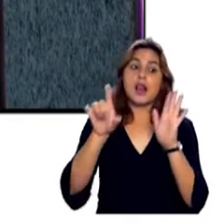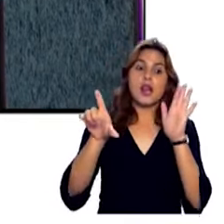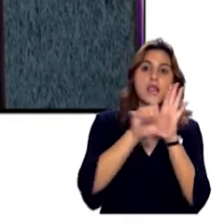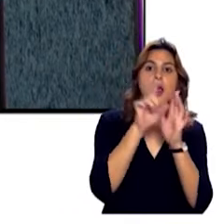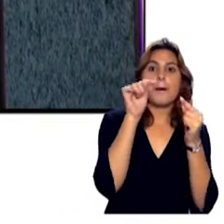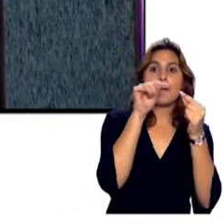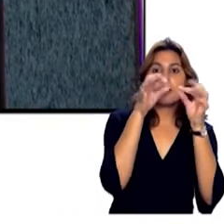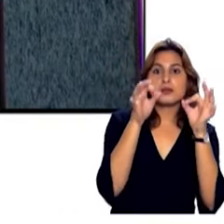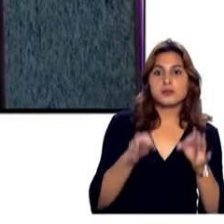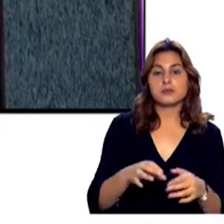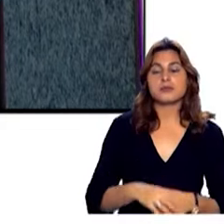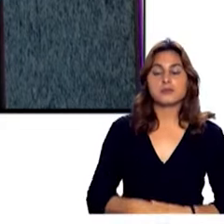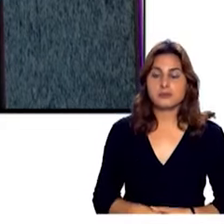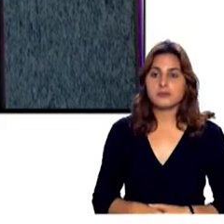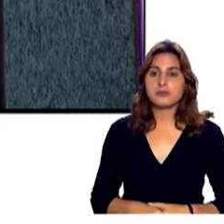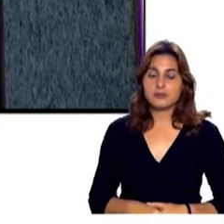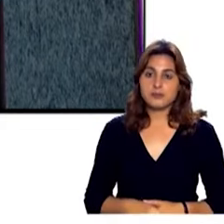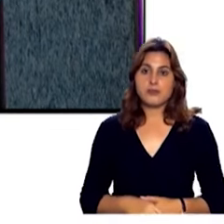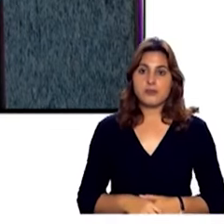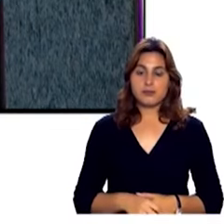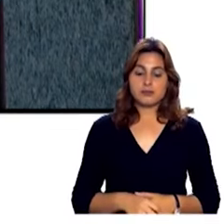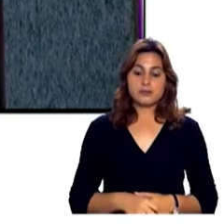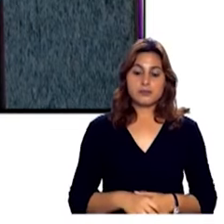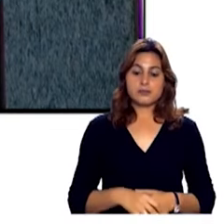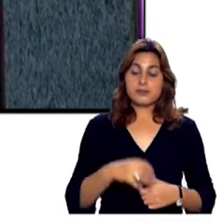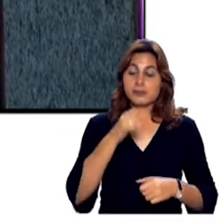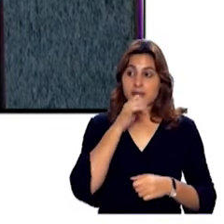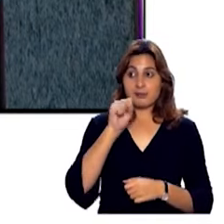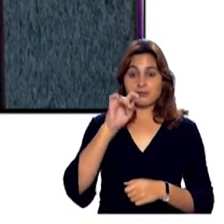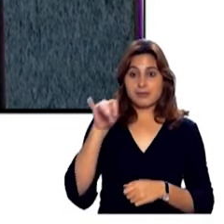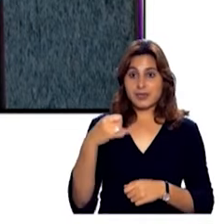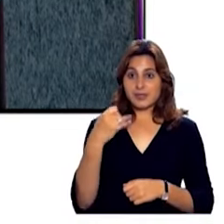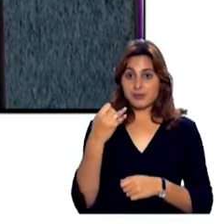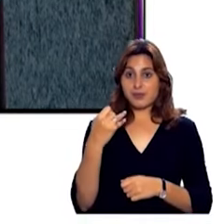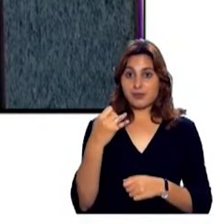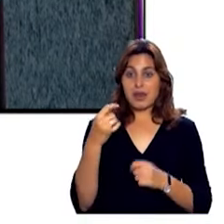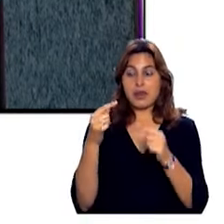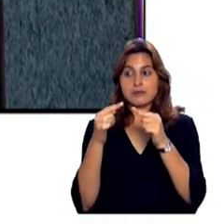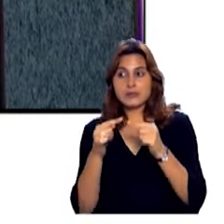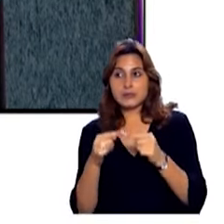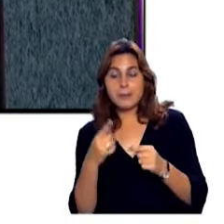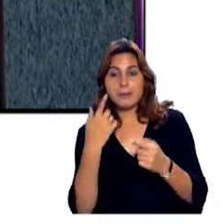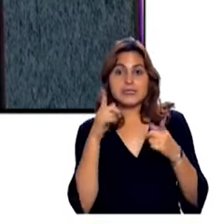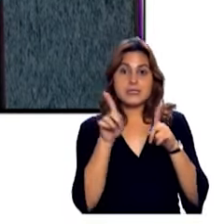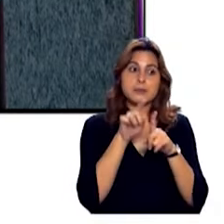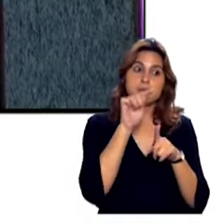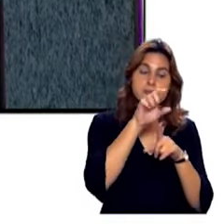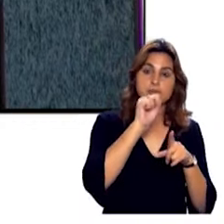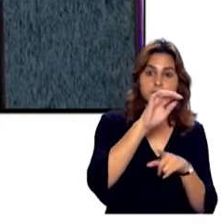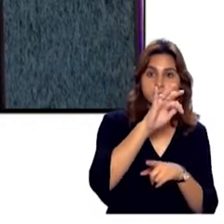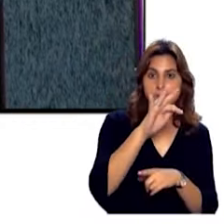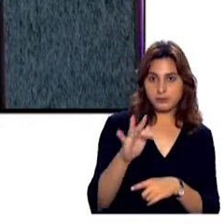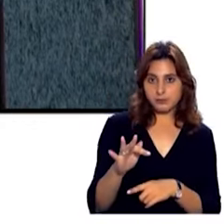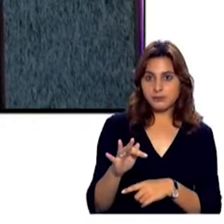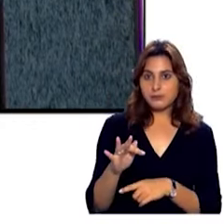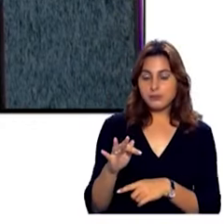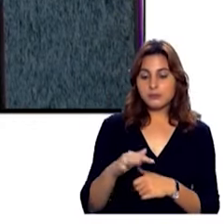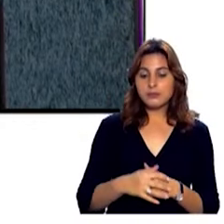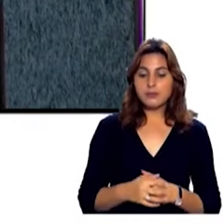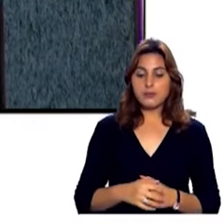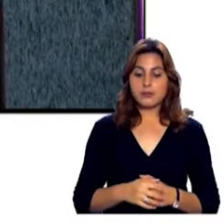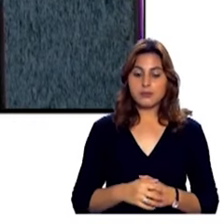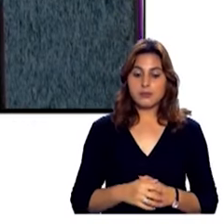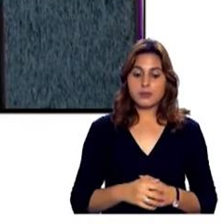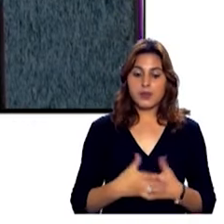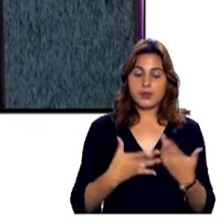ao Supremo Tribunal Federal se isso fosse admitido nós estaríamos então admitindo aquilo que a